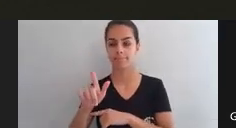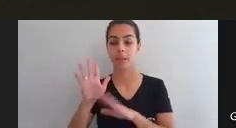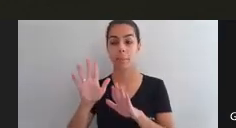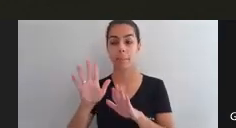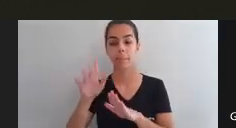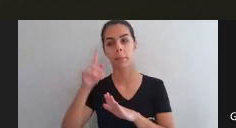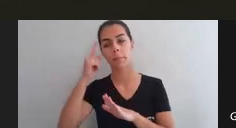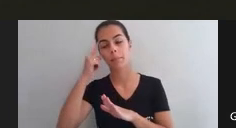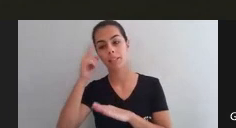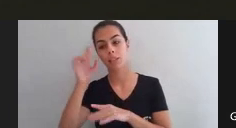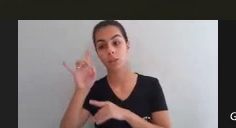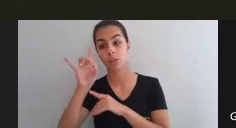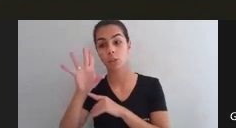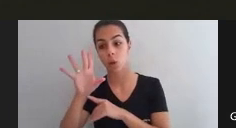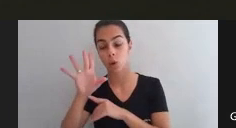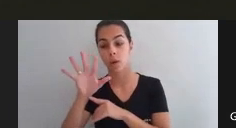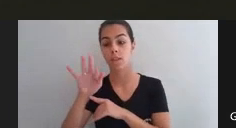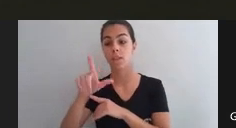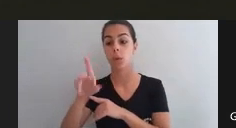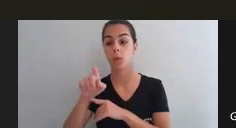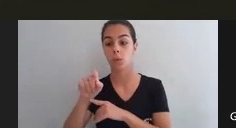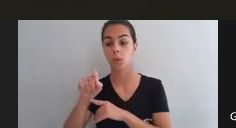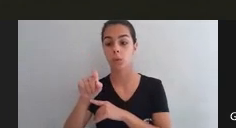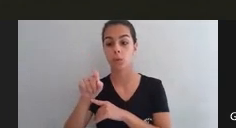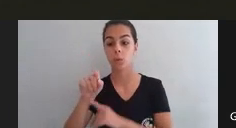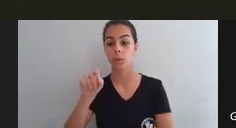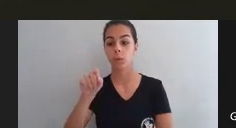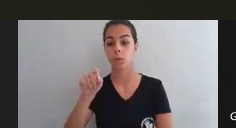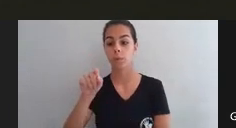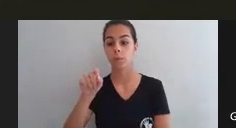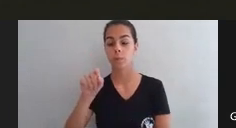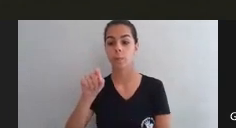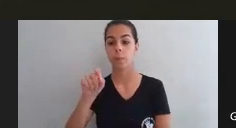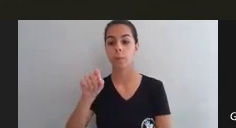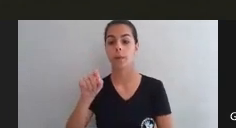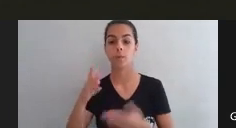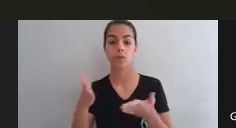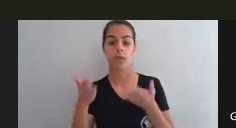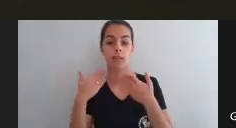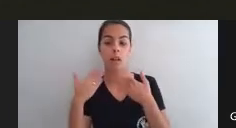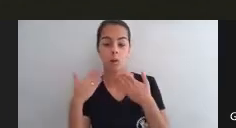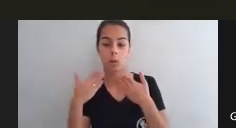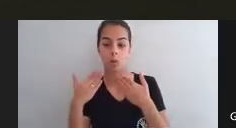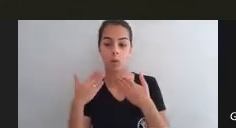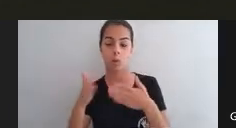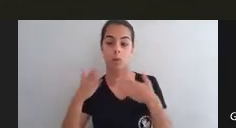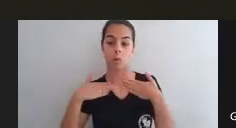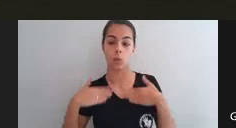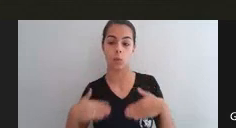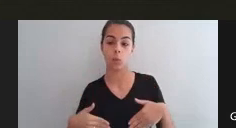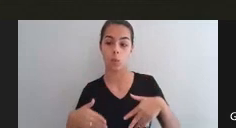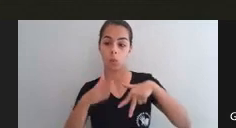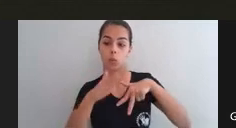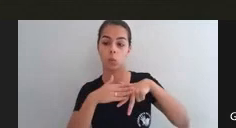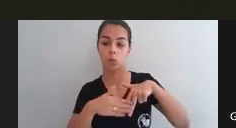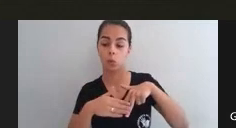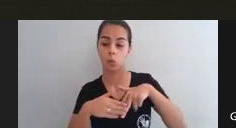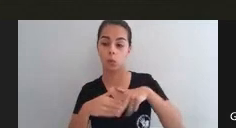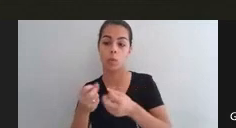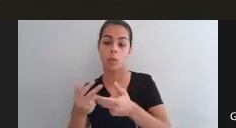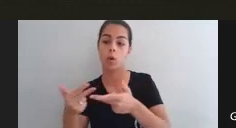pensar somente no fluxo, né? Fluxo de calor de um corpo mais frio para um